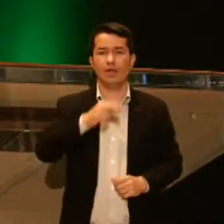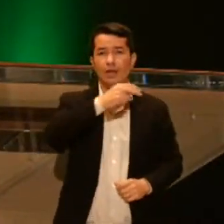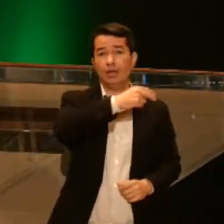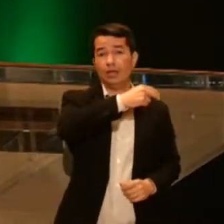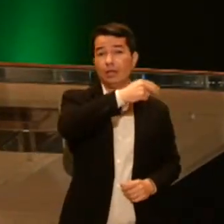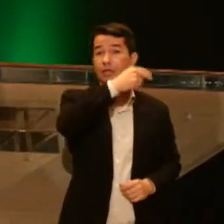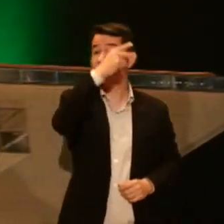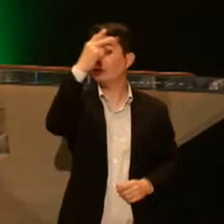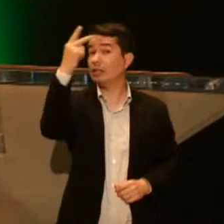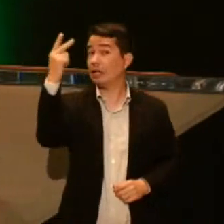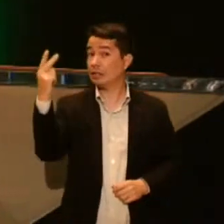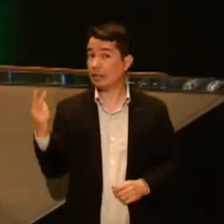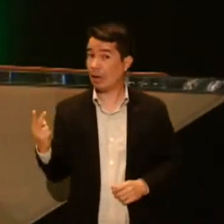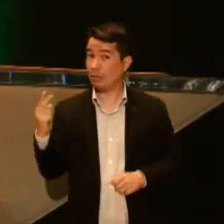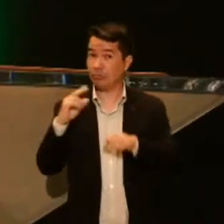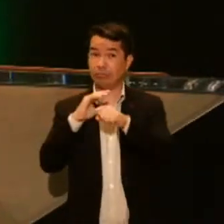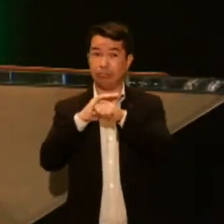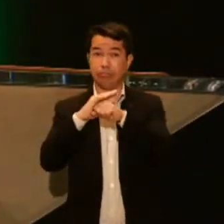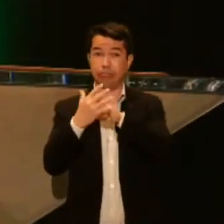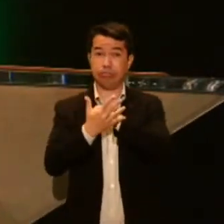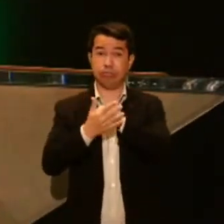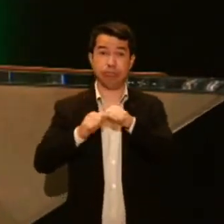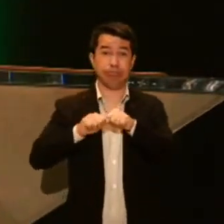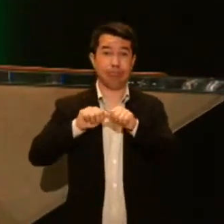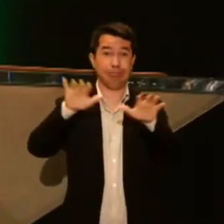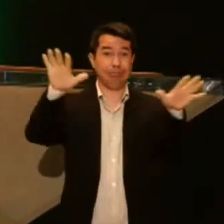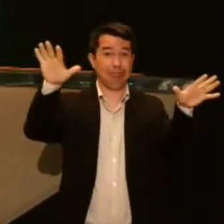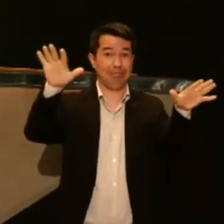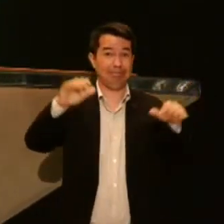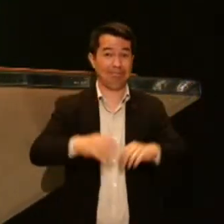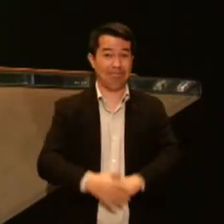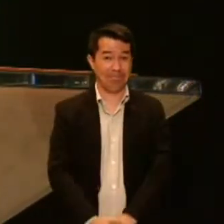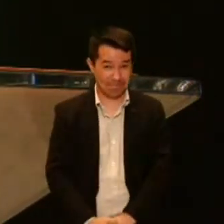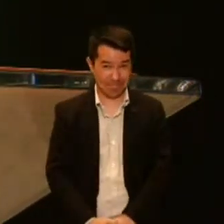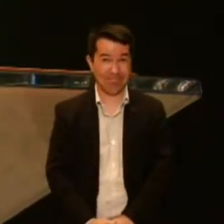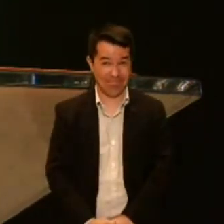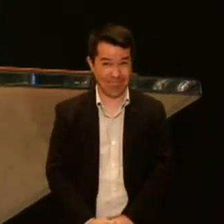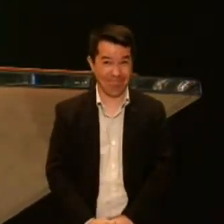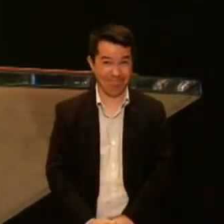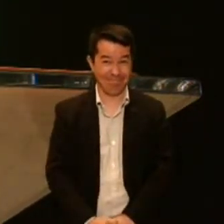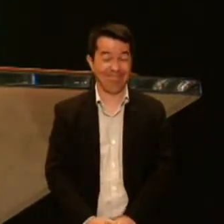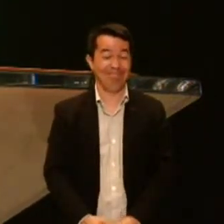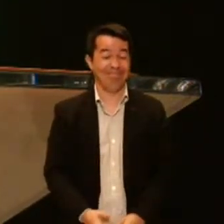Natal da pandemia. Olha que coisa, né?